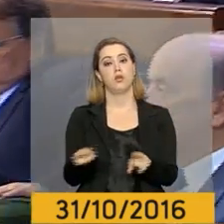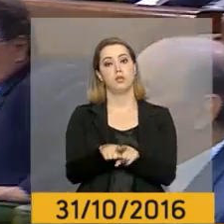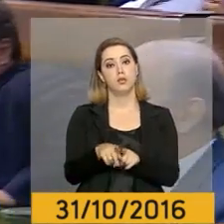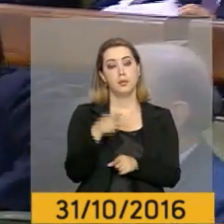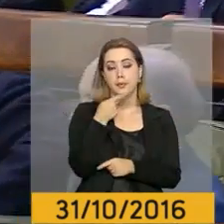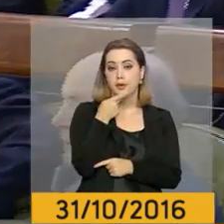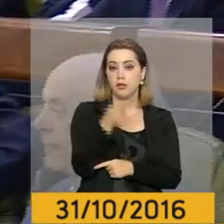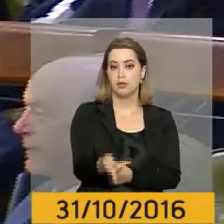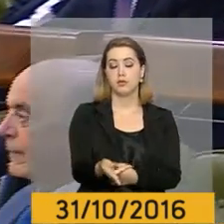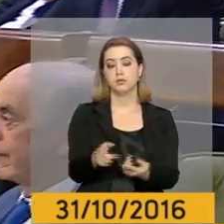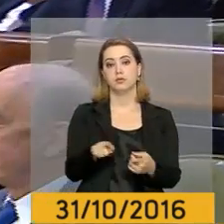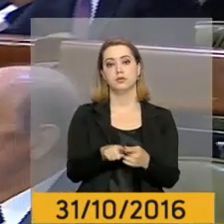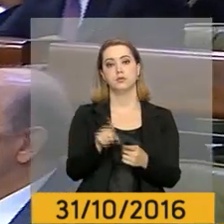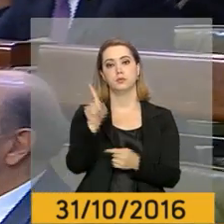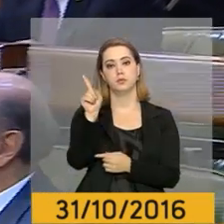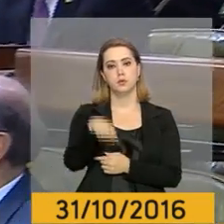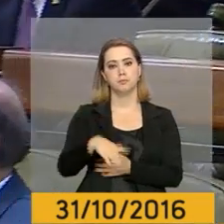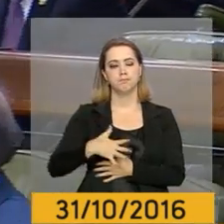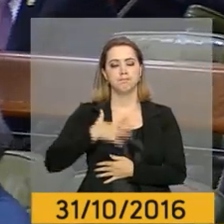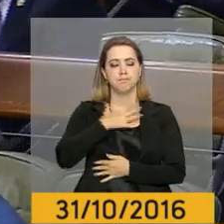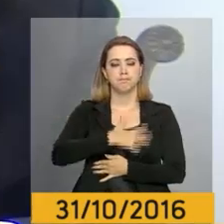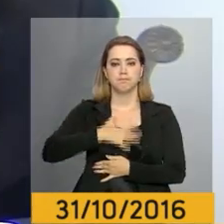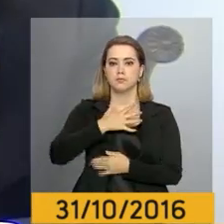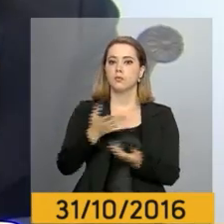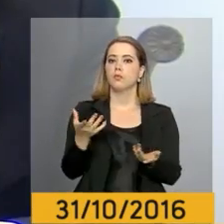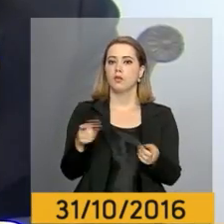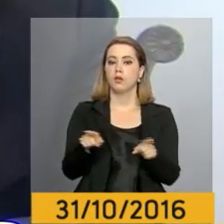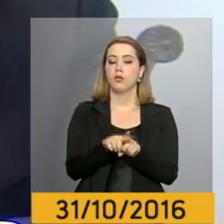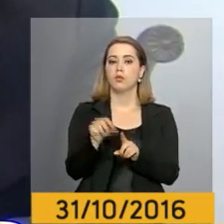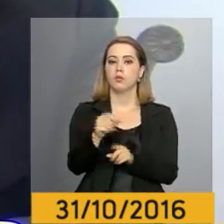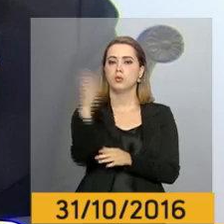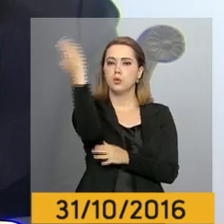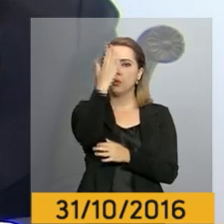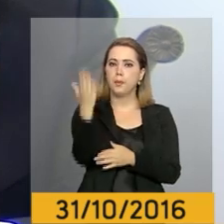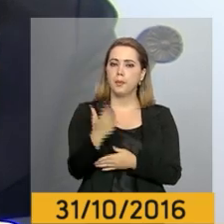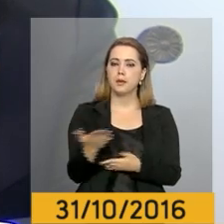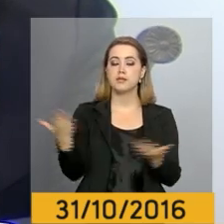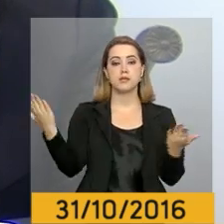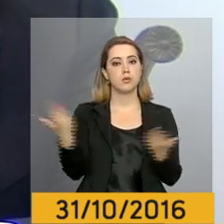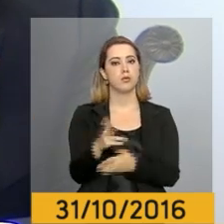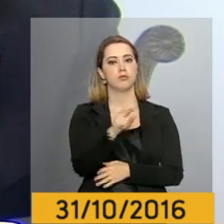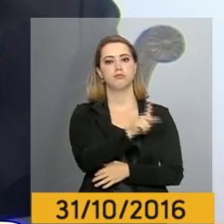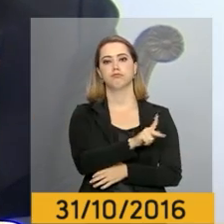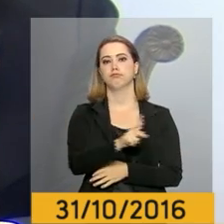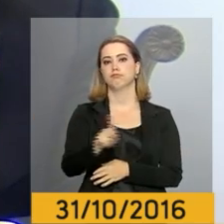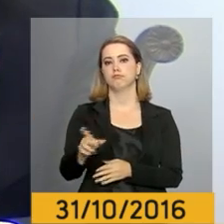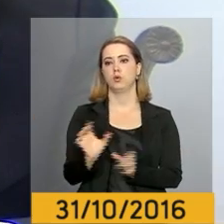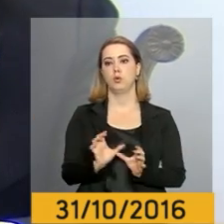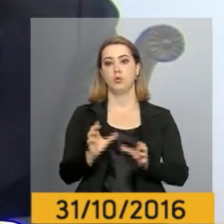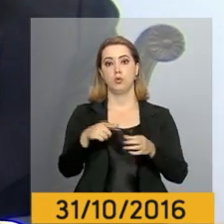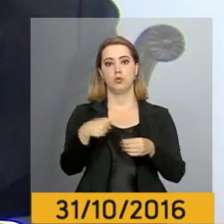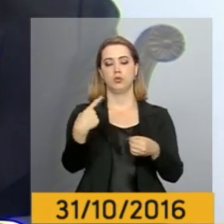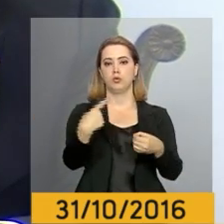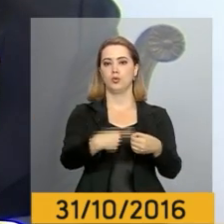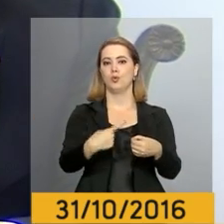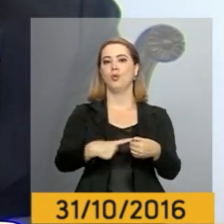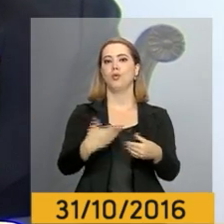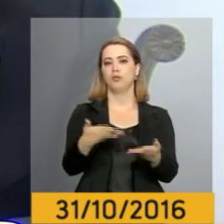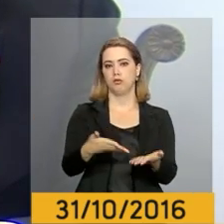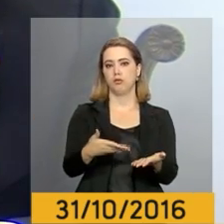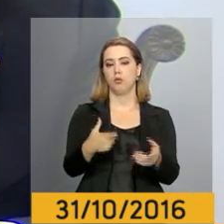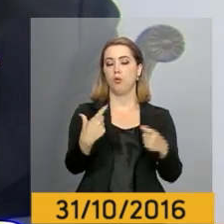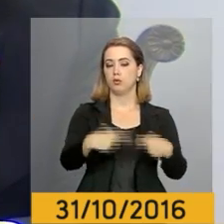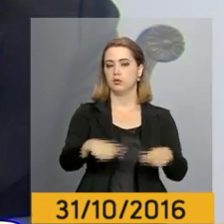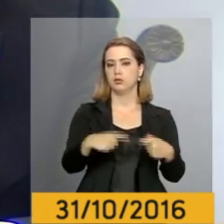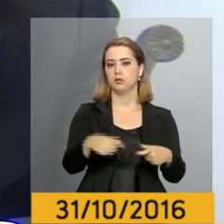evidentemente a enorme satisfação com que o Brasil cedia a Cúpula da cplp